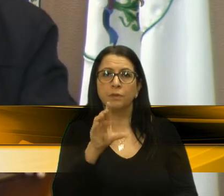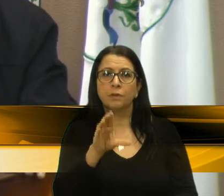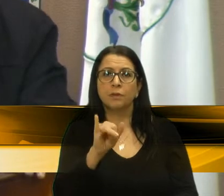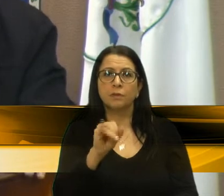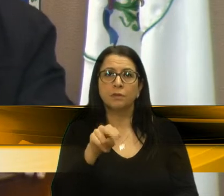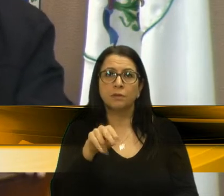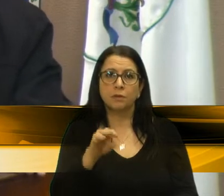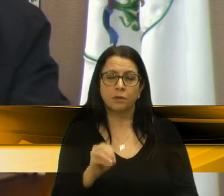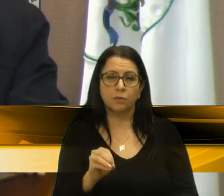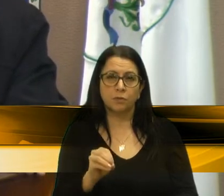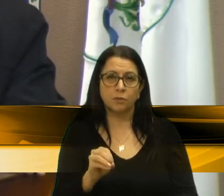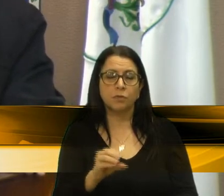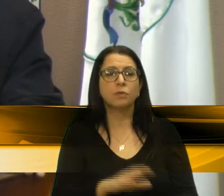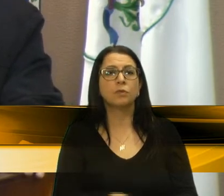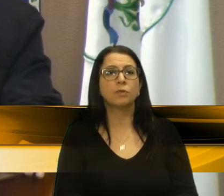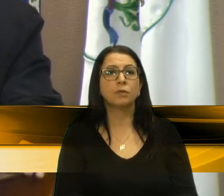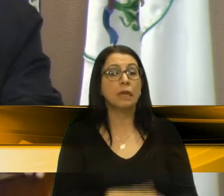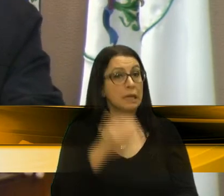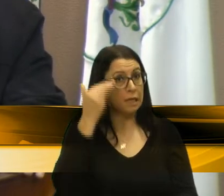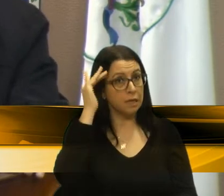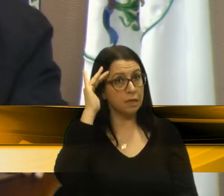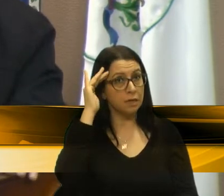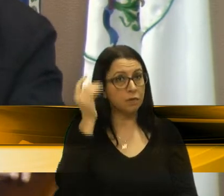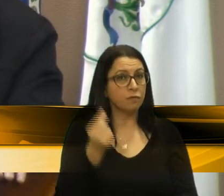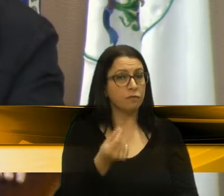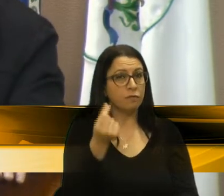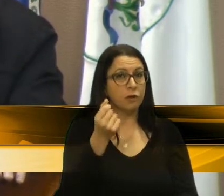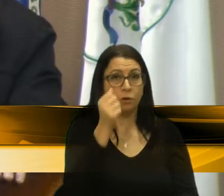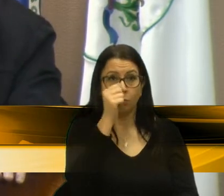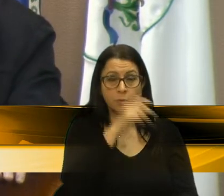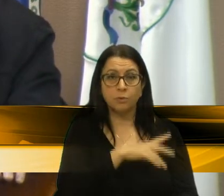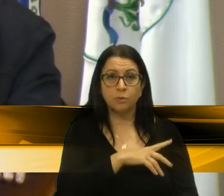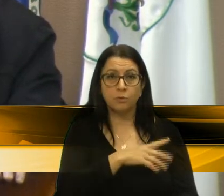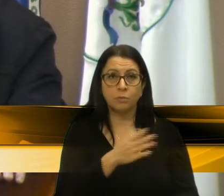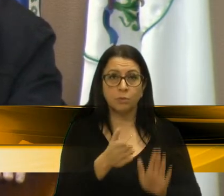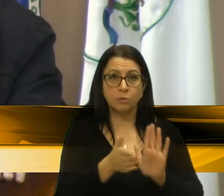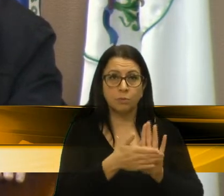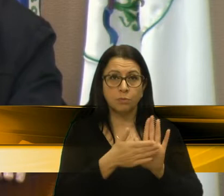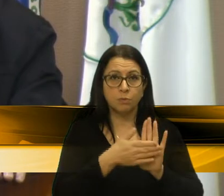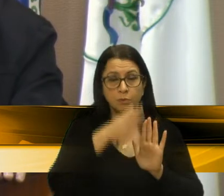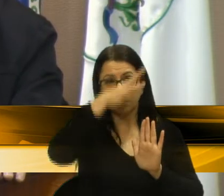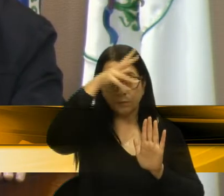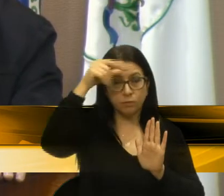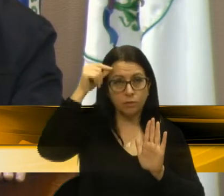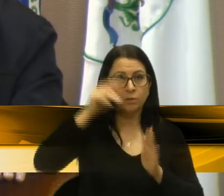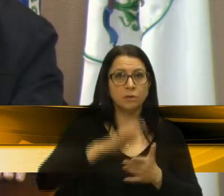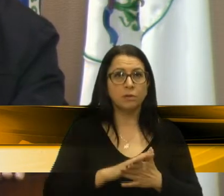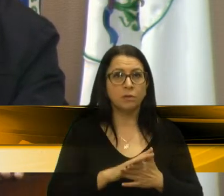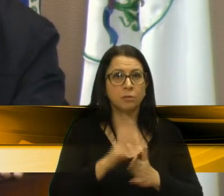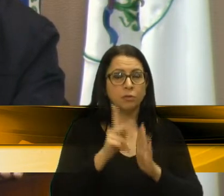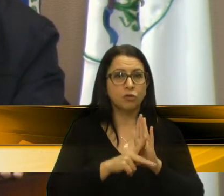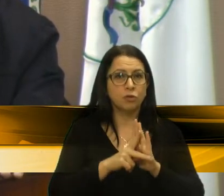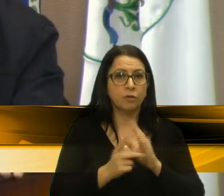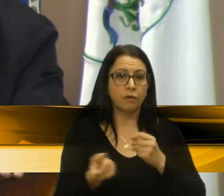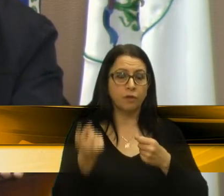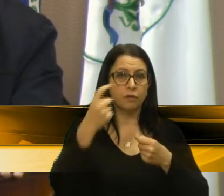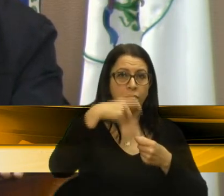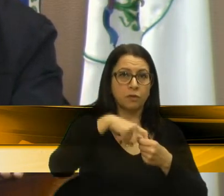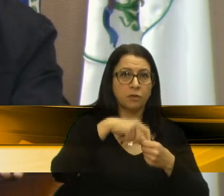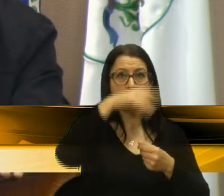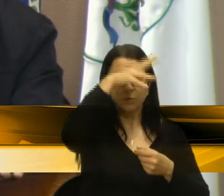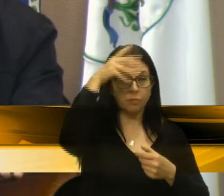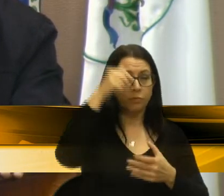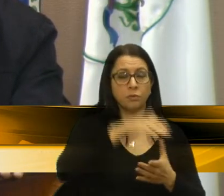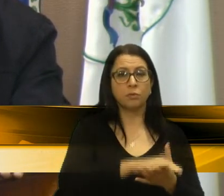Mendes, entenderam que o valor era abusivo proposto pelo Executivo. O projeto foi devolvido para o